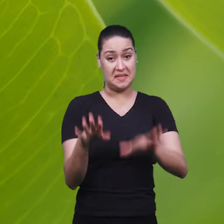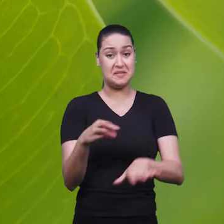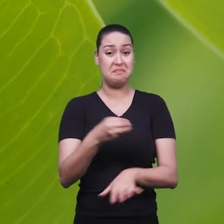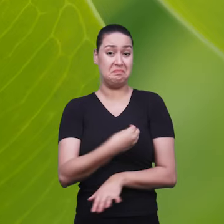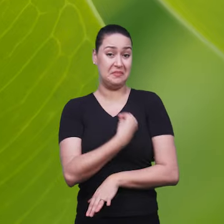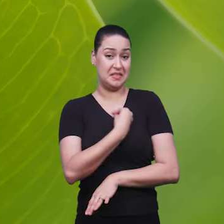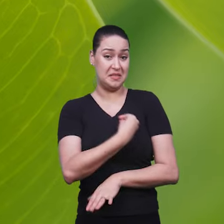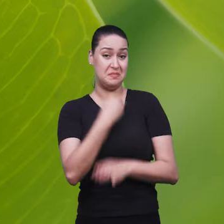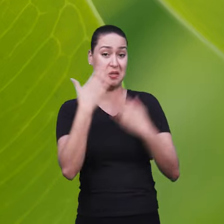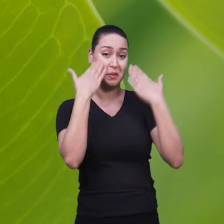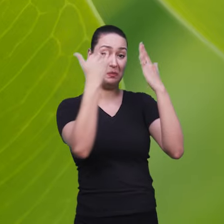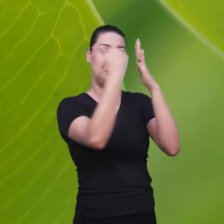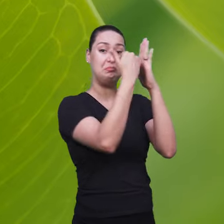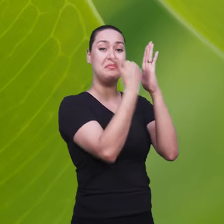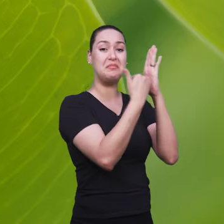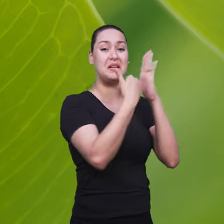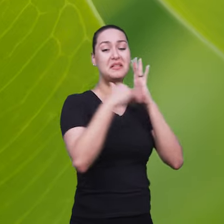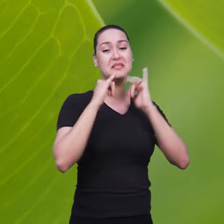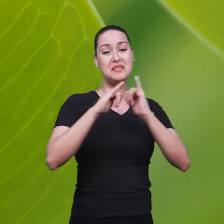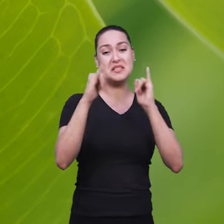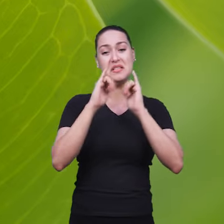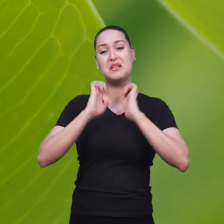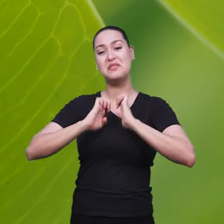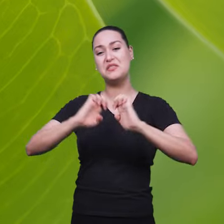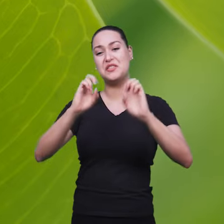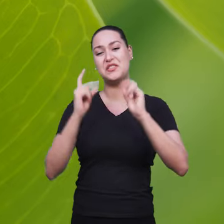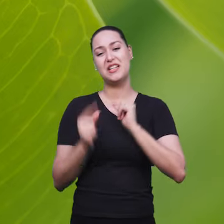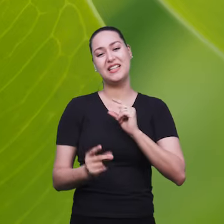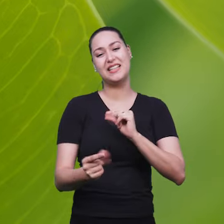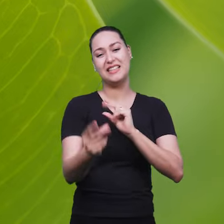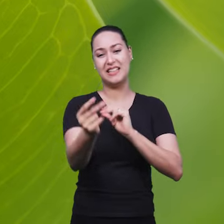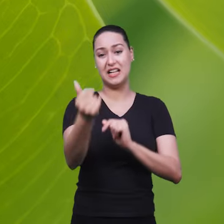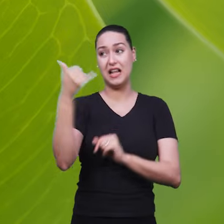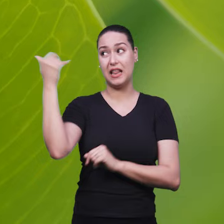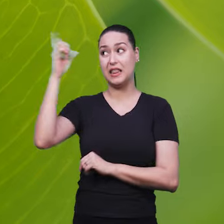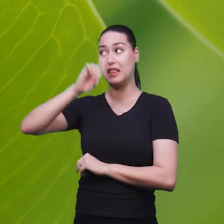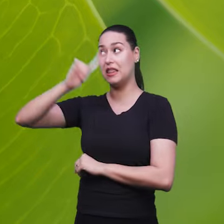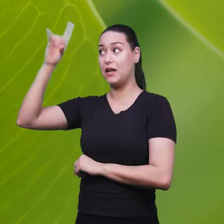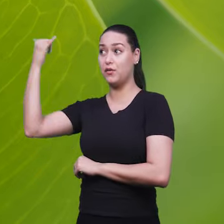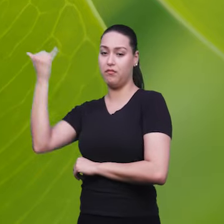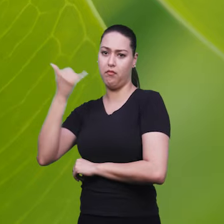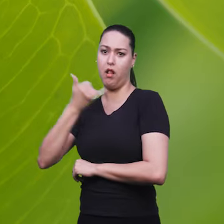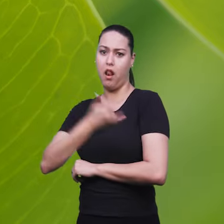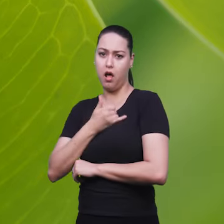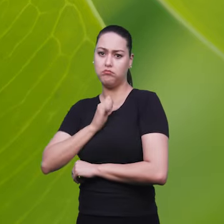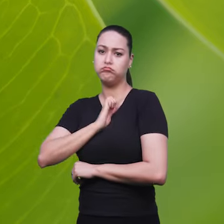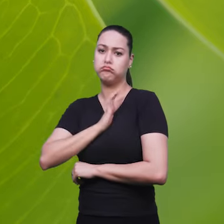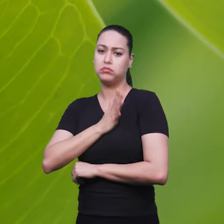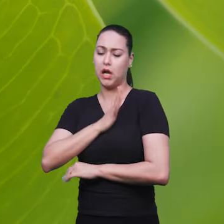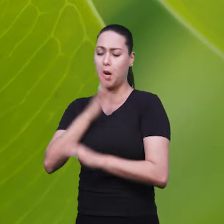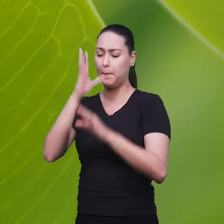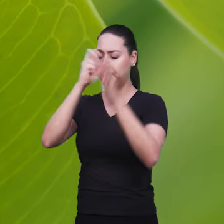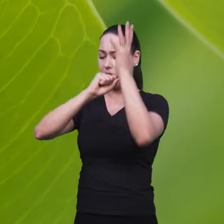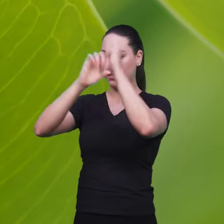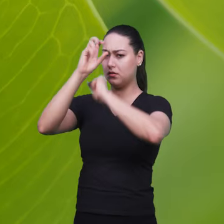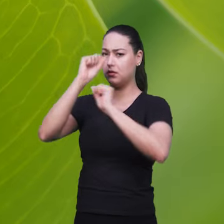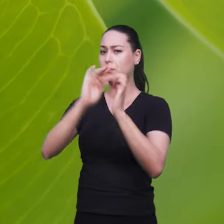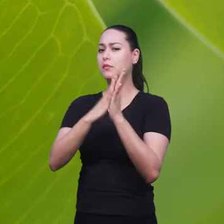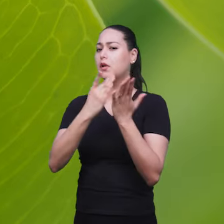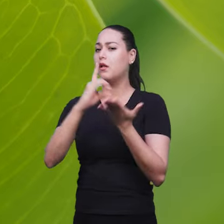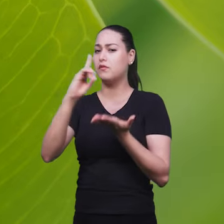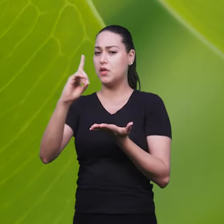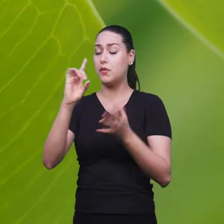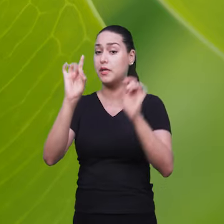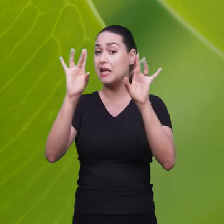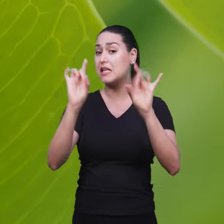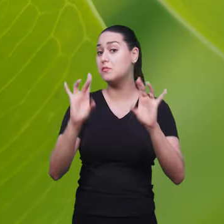participar do programa Anunciando o Evangelho Eterno. Deus tem falado muito ao nosso coração, temos aprendido muito da sua palavra, em